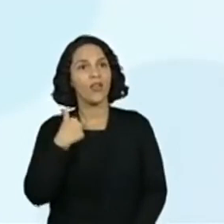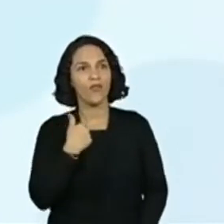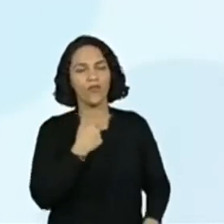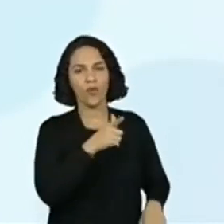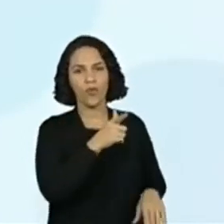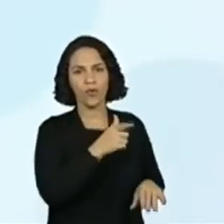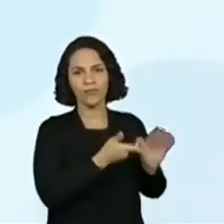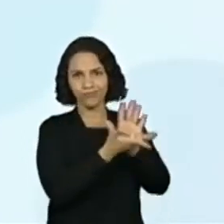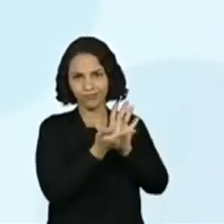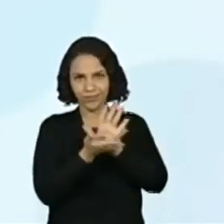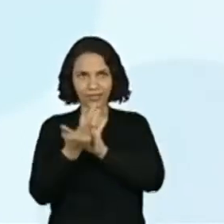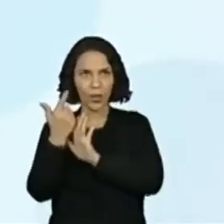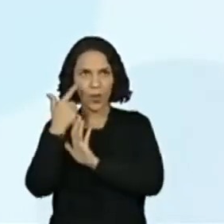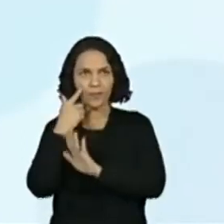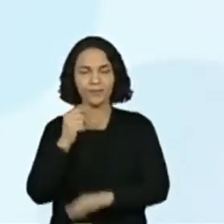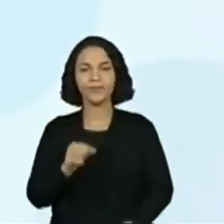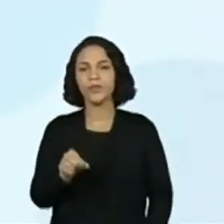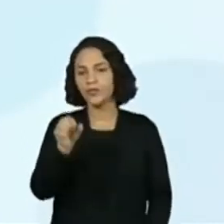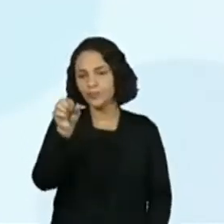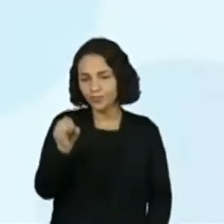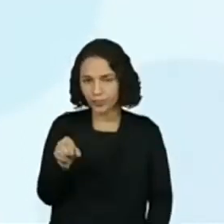aqui. Uma fileira,